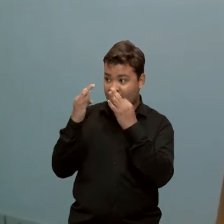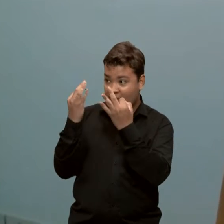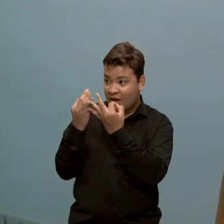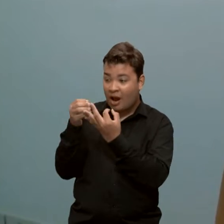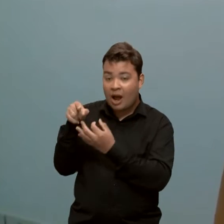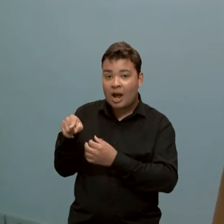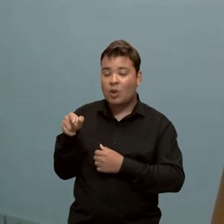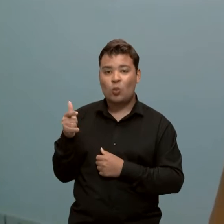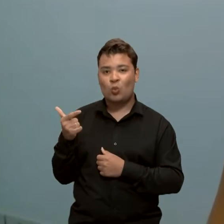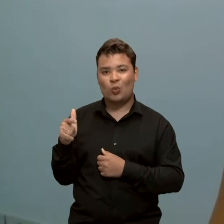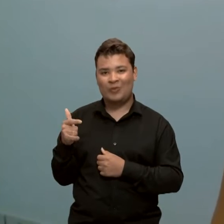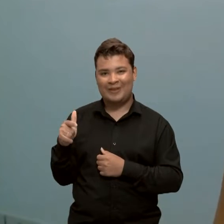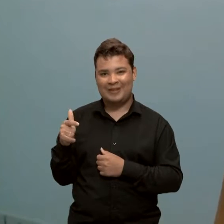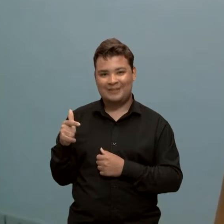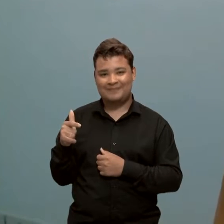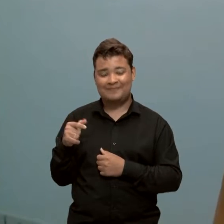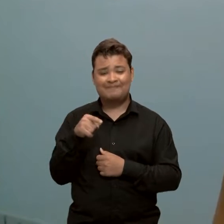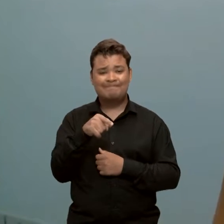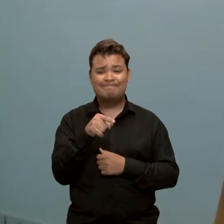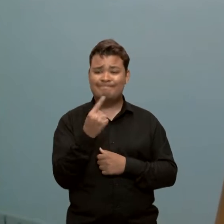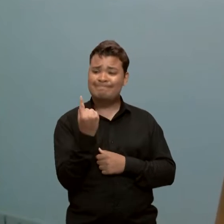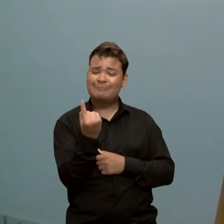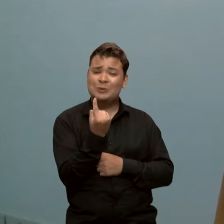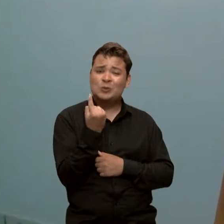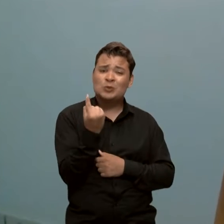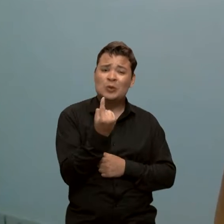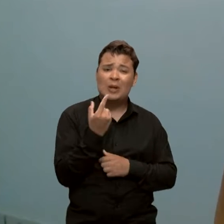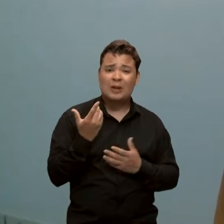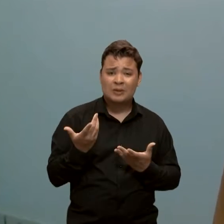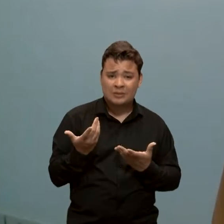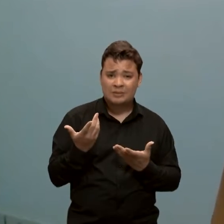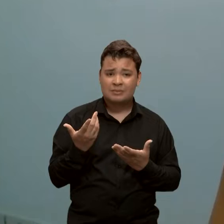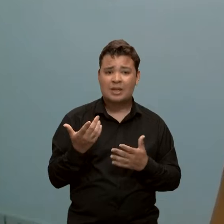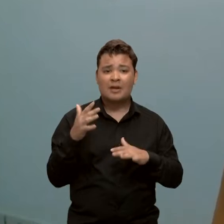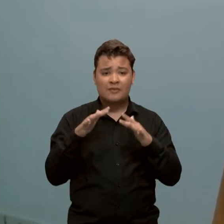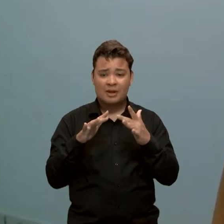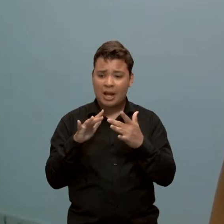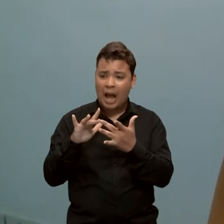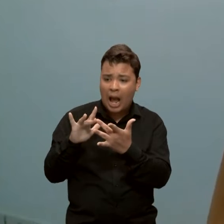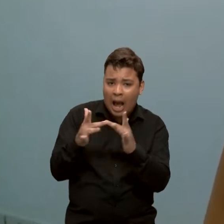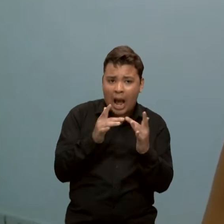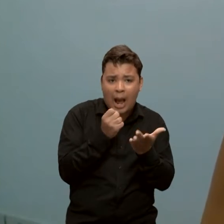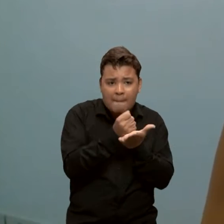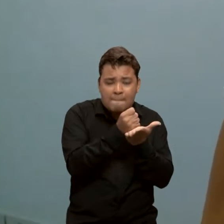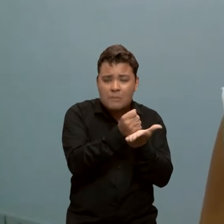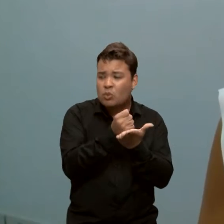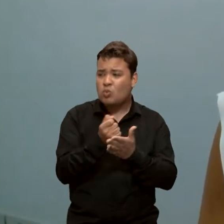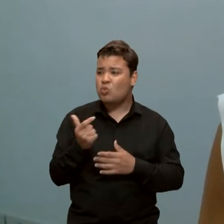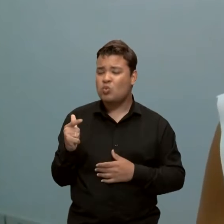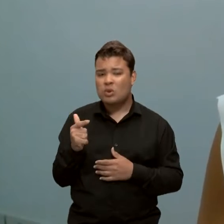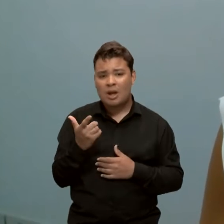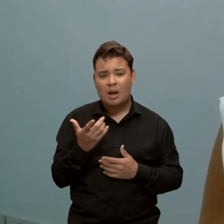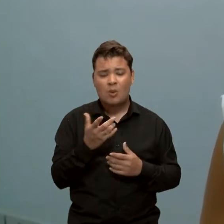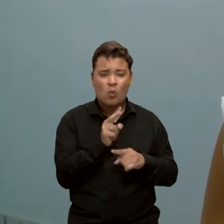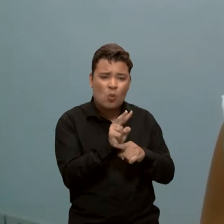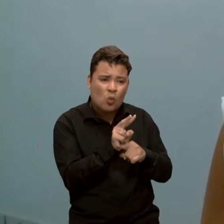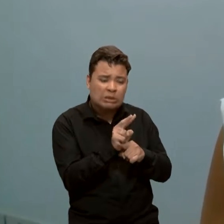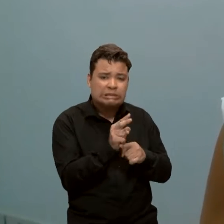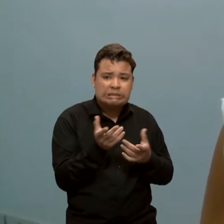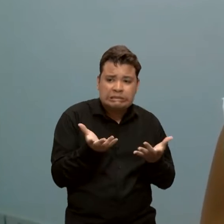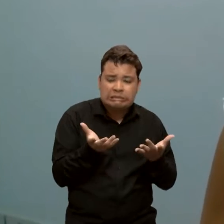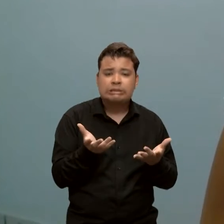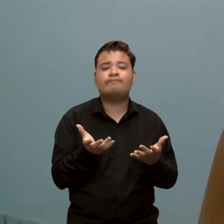muito sozinhos, com uma rede de apoio muitas vezes escassa, uma rede de cuidado. Então, por um lado, a gente